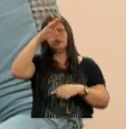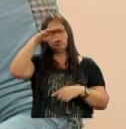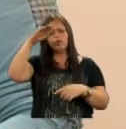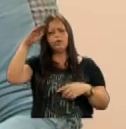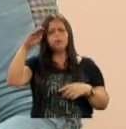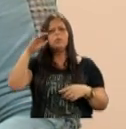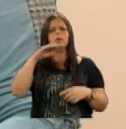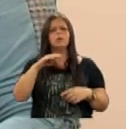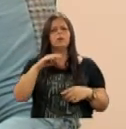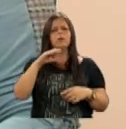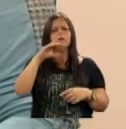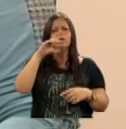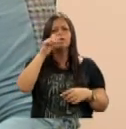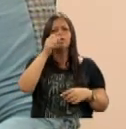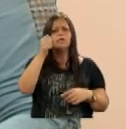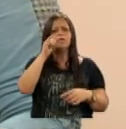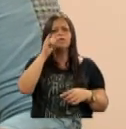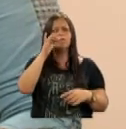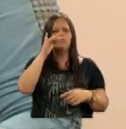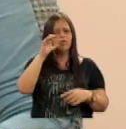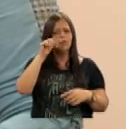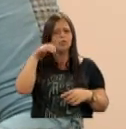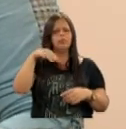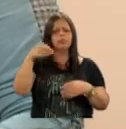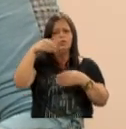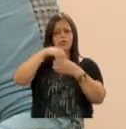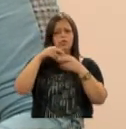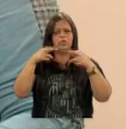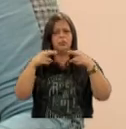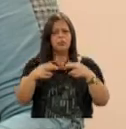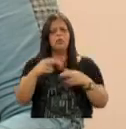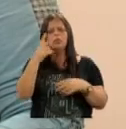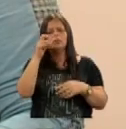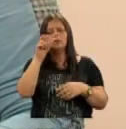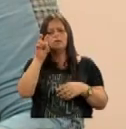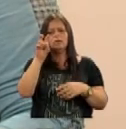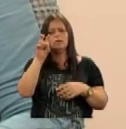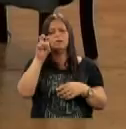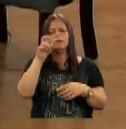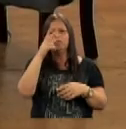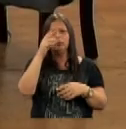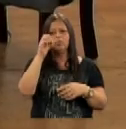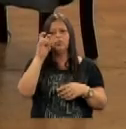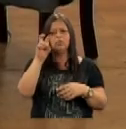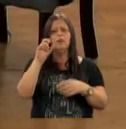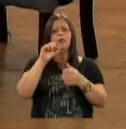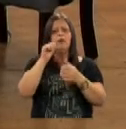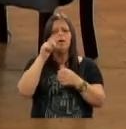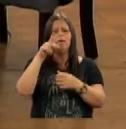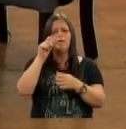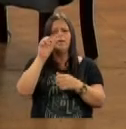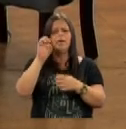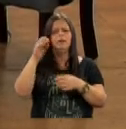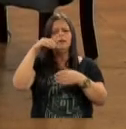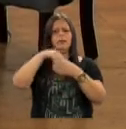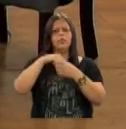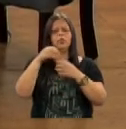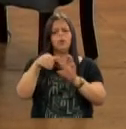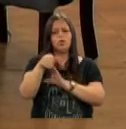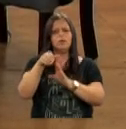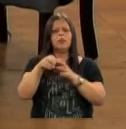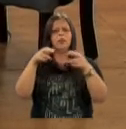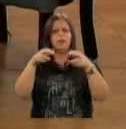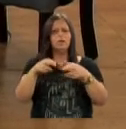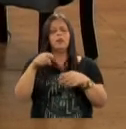classificam dentro da sua regional as 205 a paz estão dentro de 22 conselhos regionais e